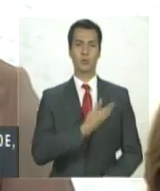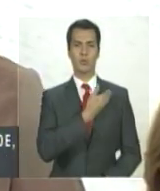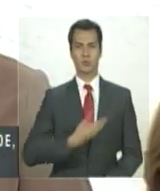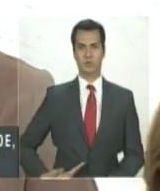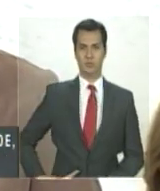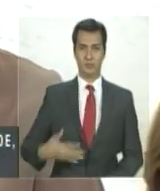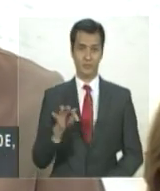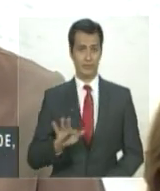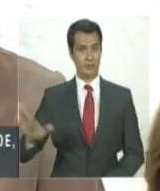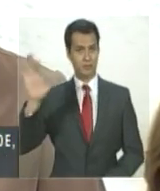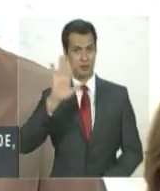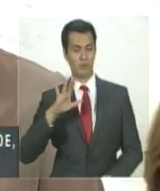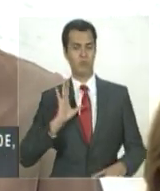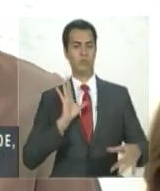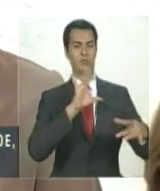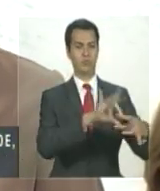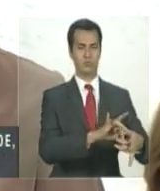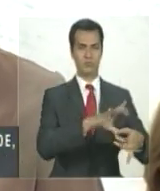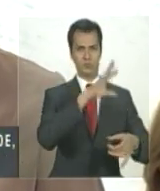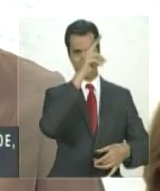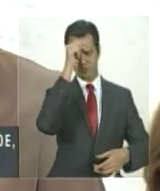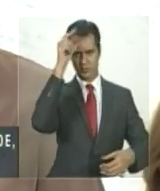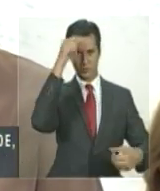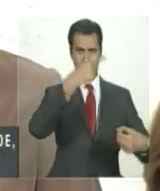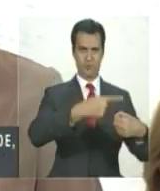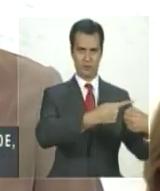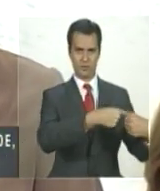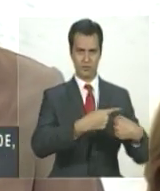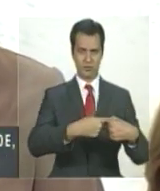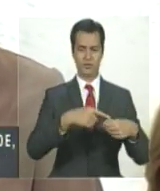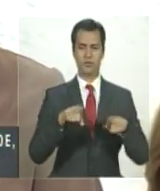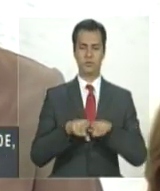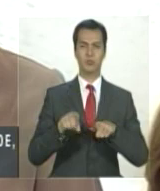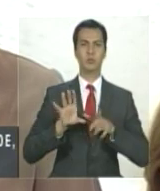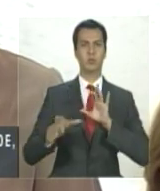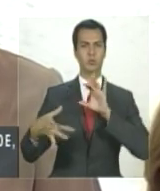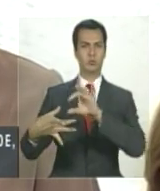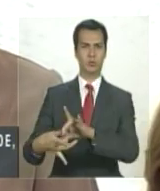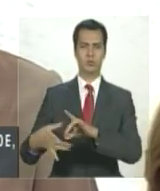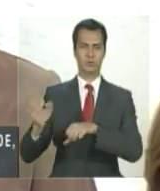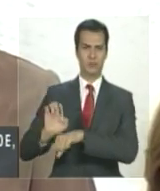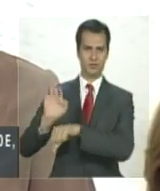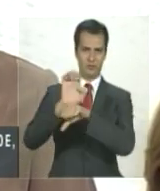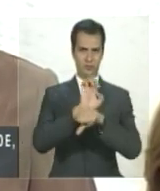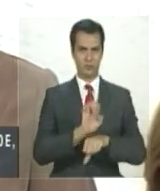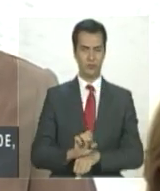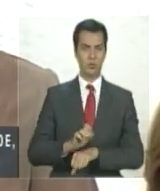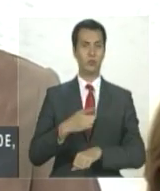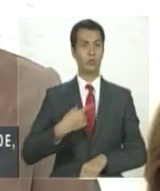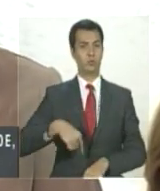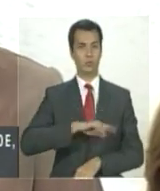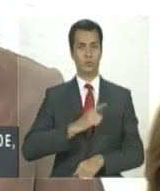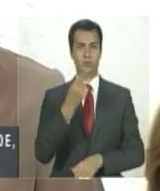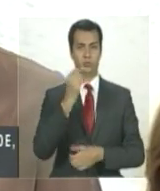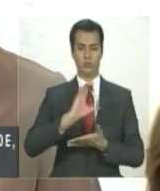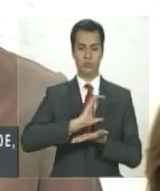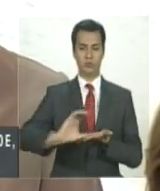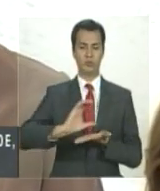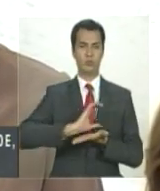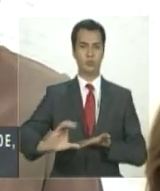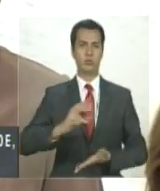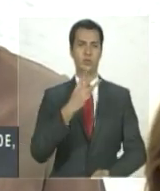com estados e municípios, investe 32 bilhões de reais. É um investimento